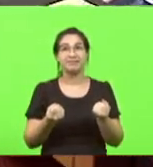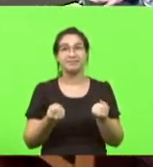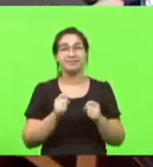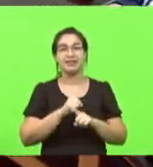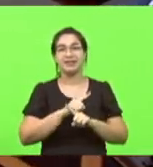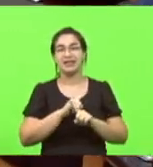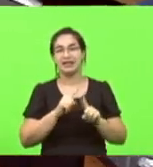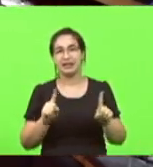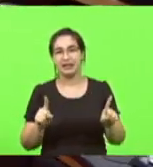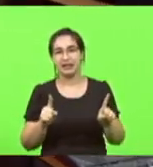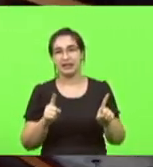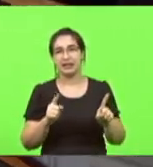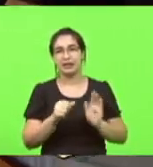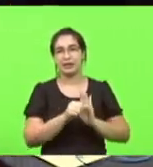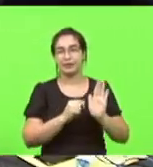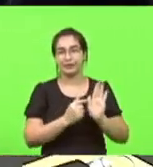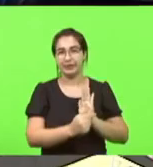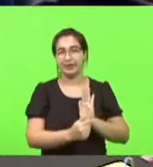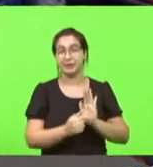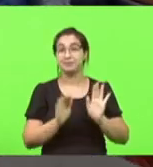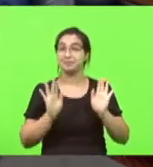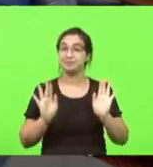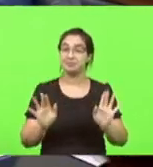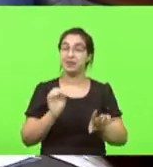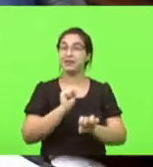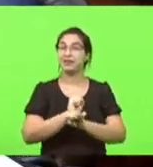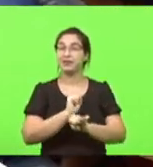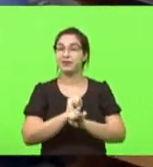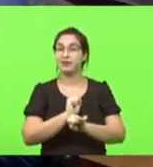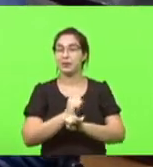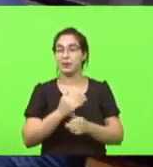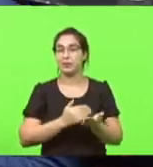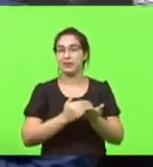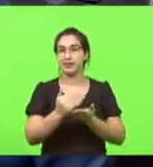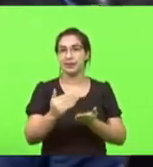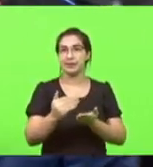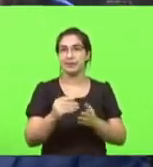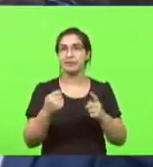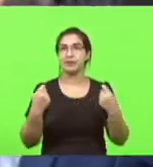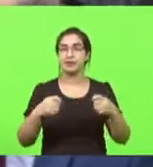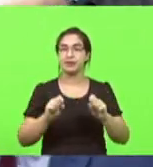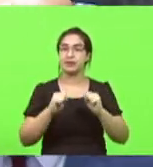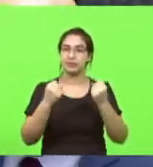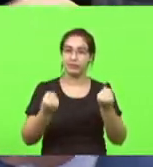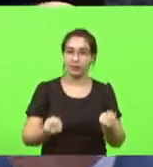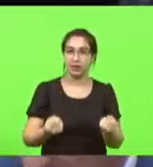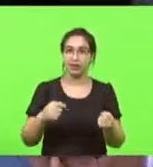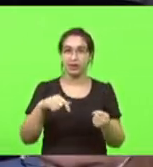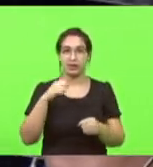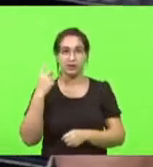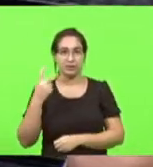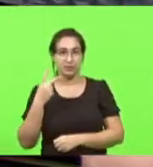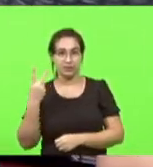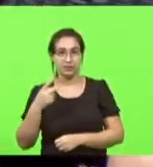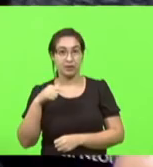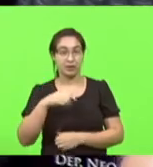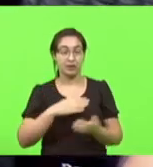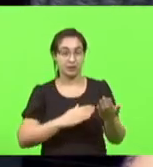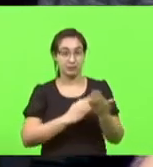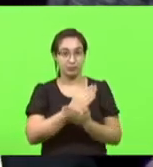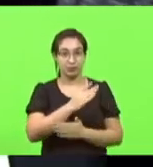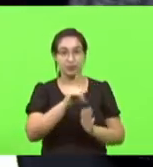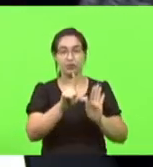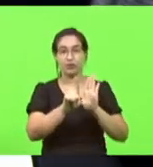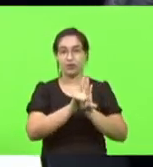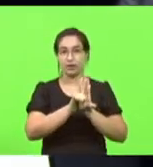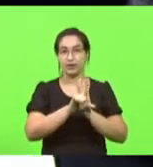do veto. Mas eu vou começar aqui dizendo que nós temos que defender o parlamento, e o parlamento aprovou esta lei. E